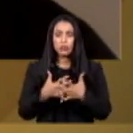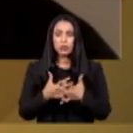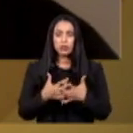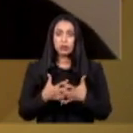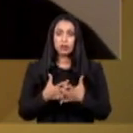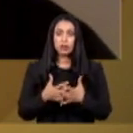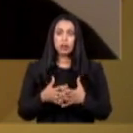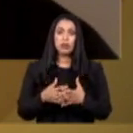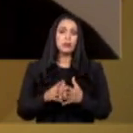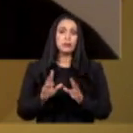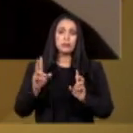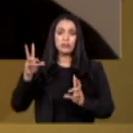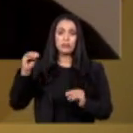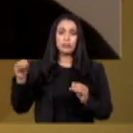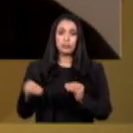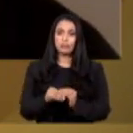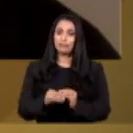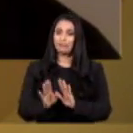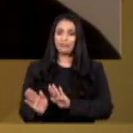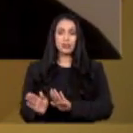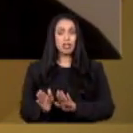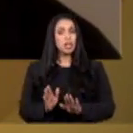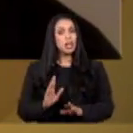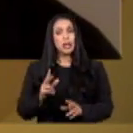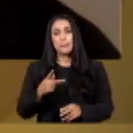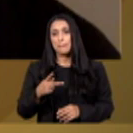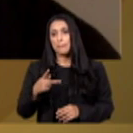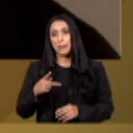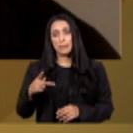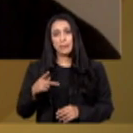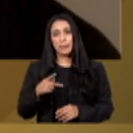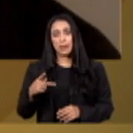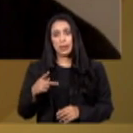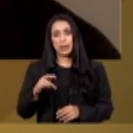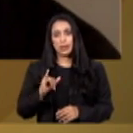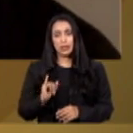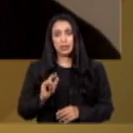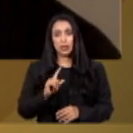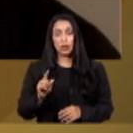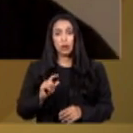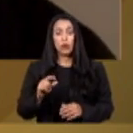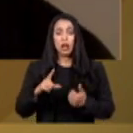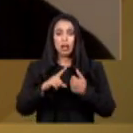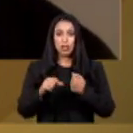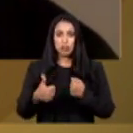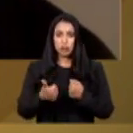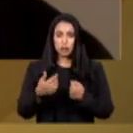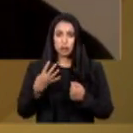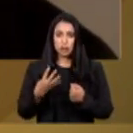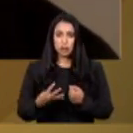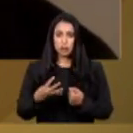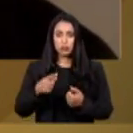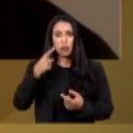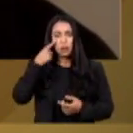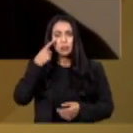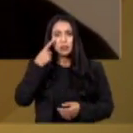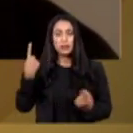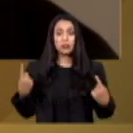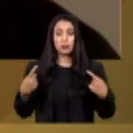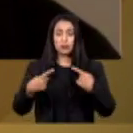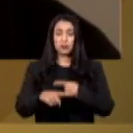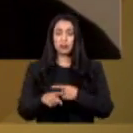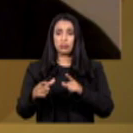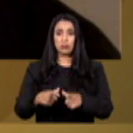e não é o caso da gripe e aqui também conseguiu ativar todos os pensamentos observados o contraditório